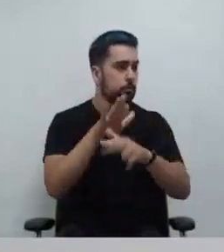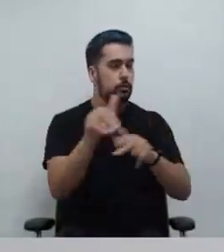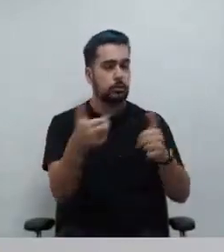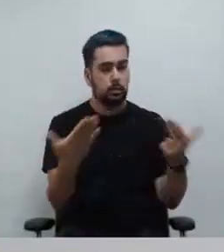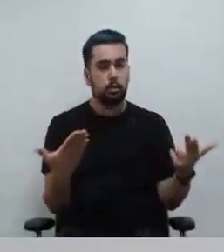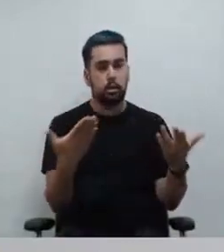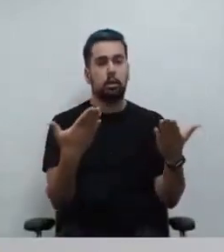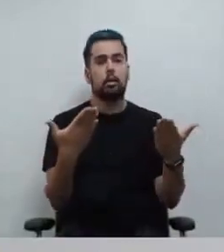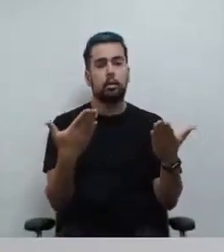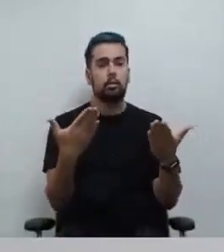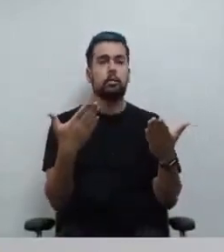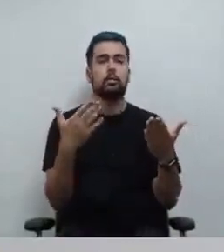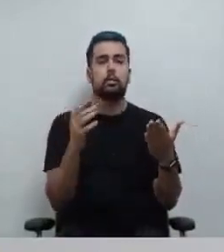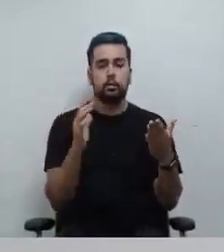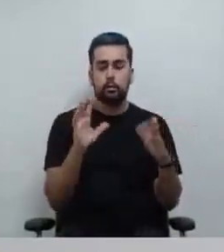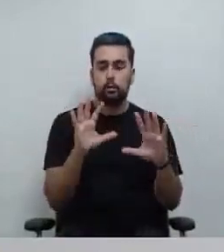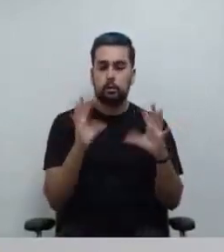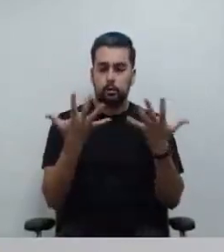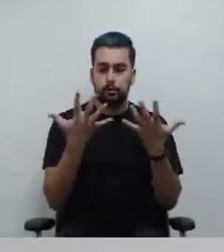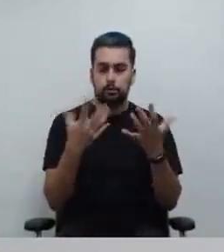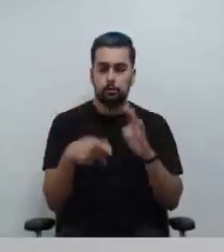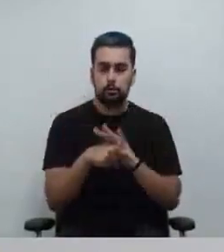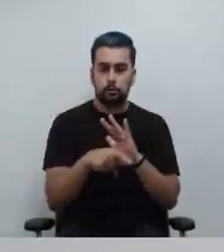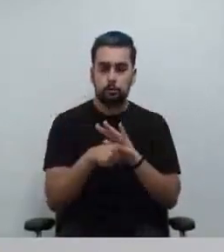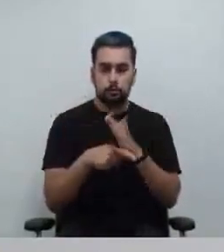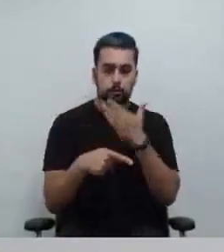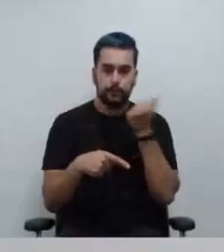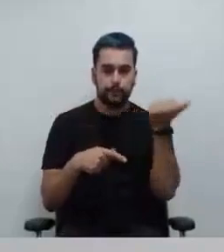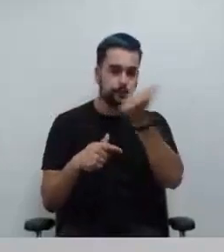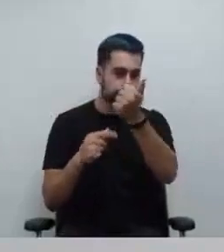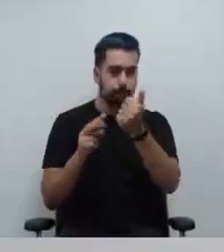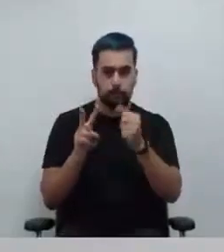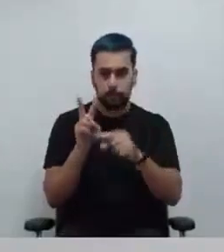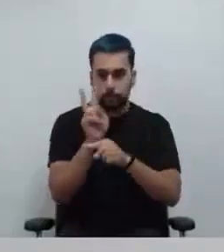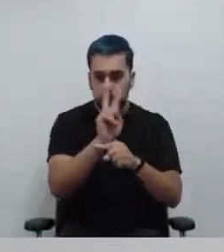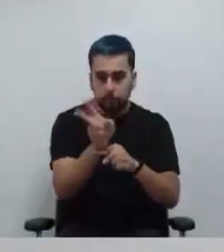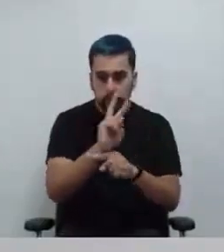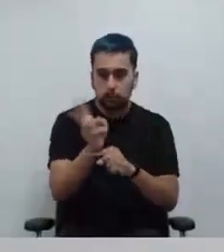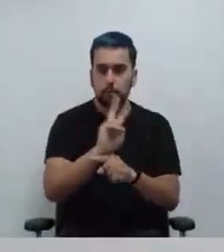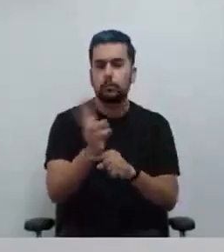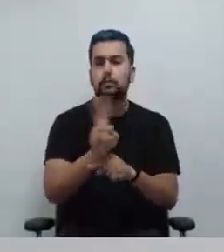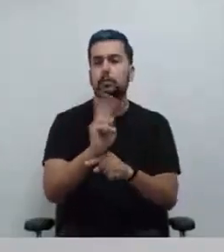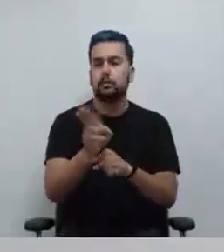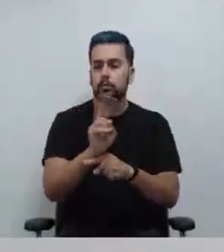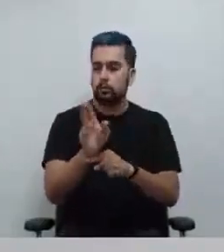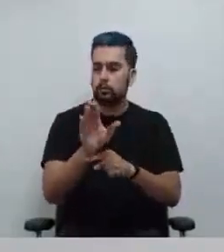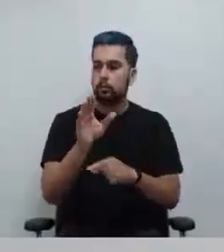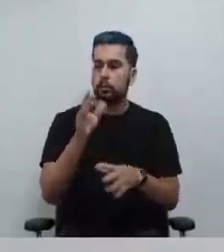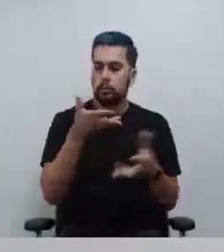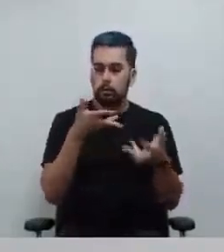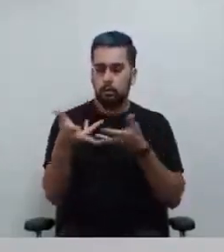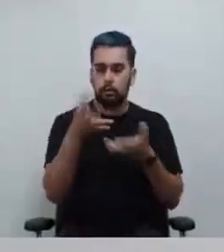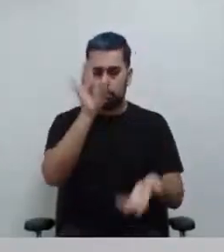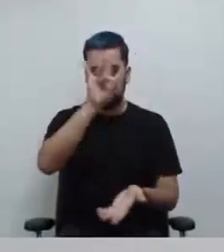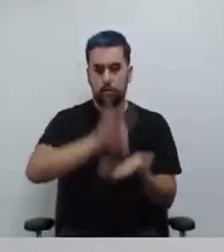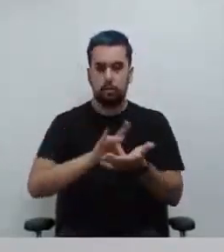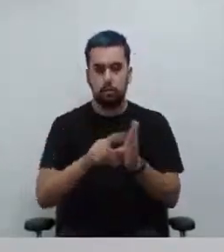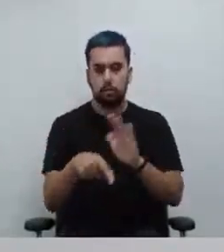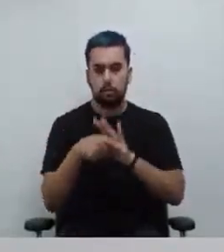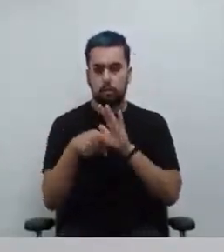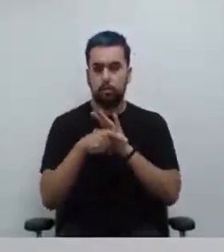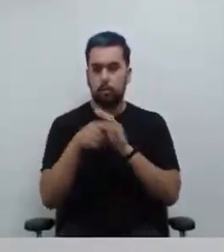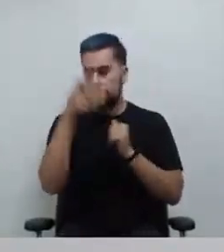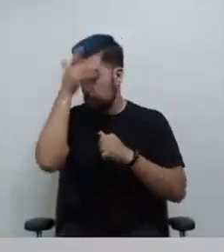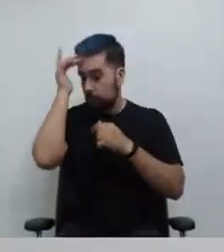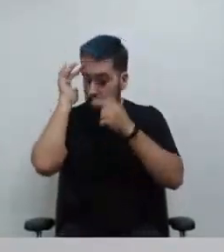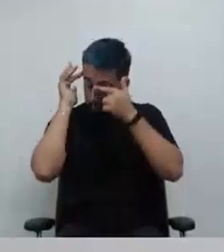pontuais foram dialogadas ali, foram concretizadas com melhorias de vigilância, com atuação concreta aos atores de